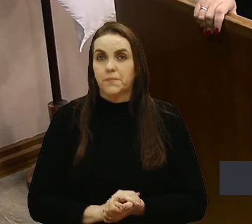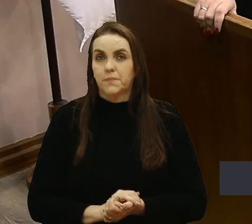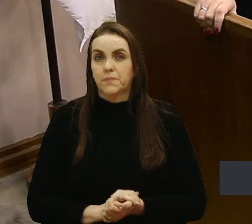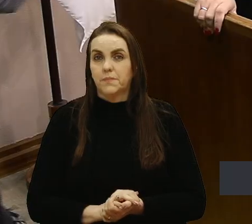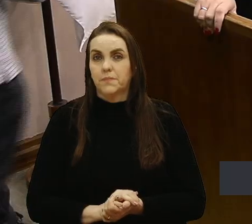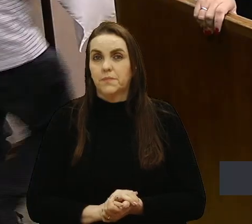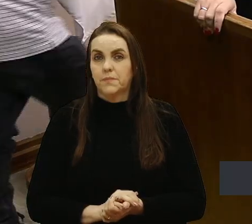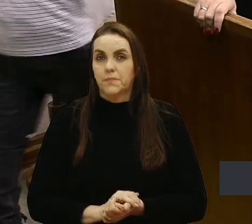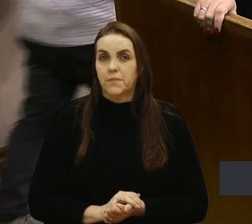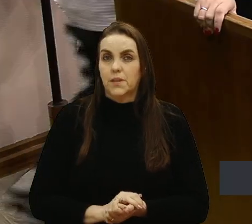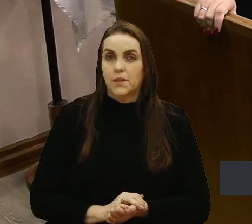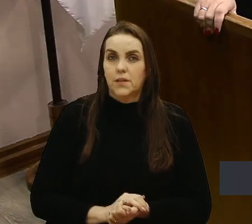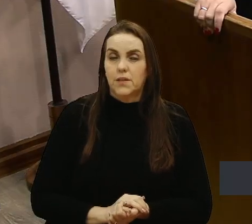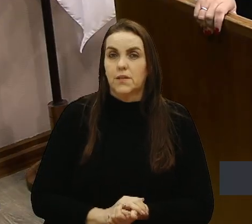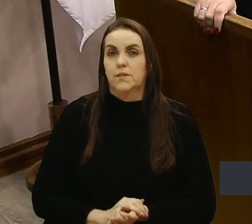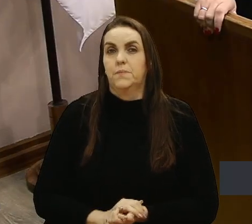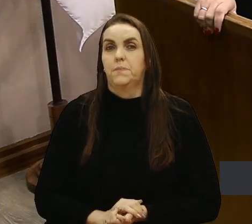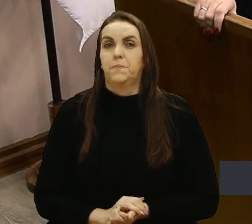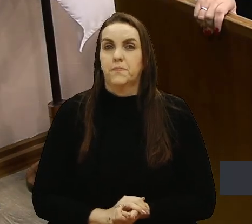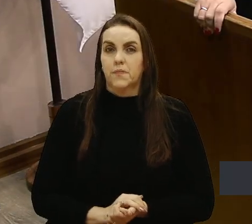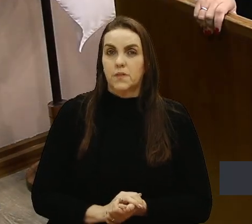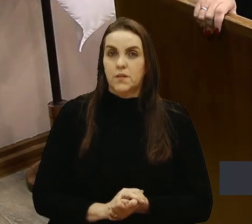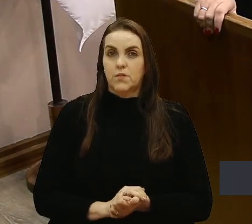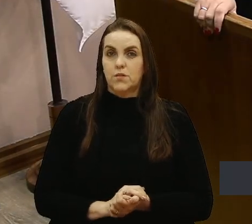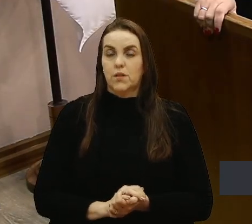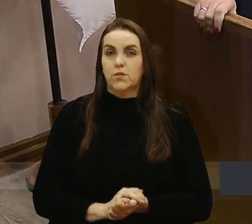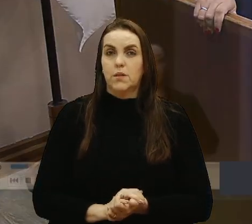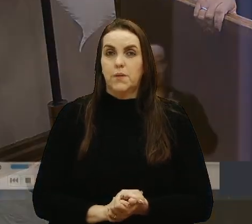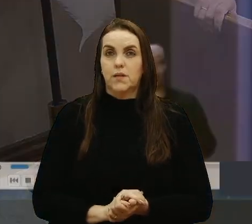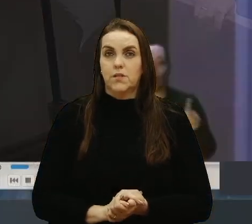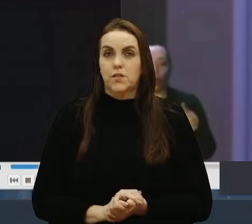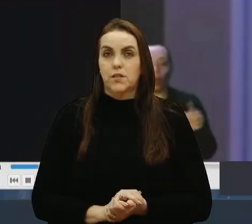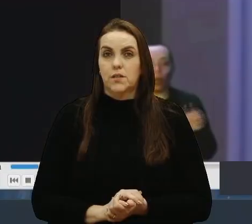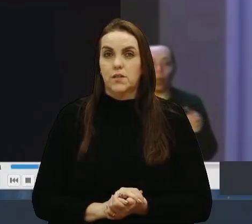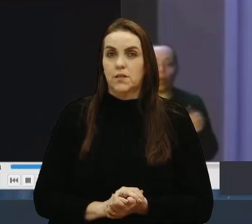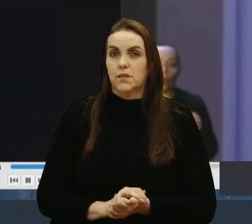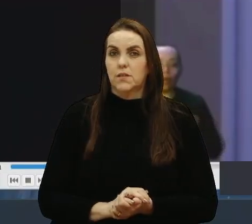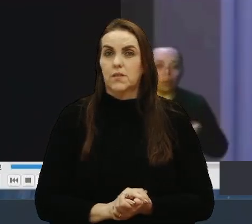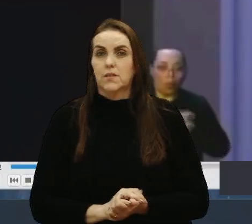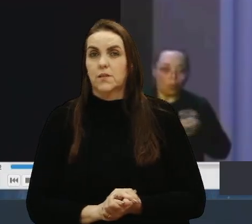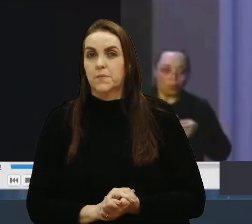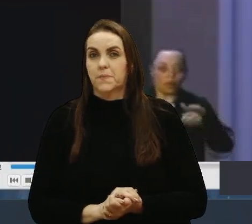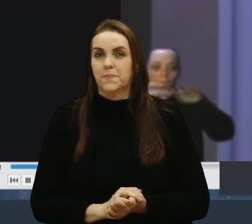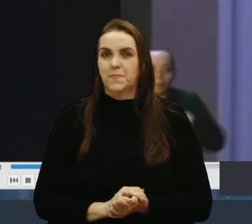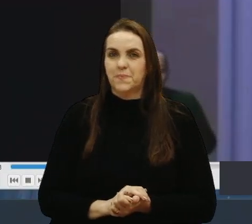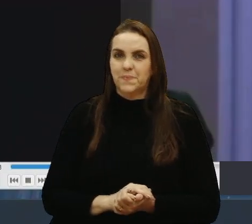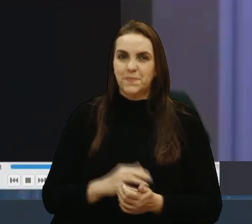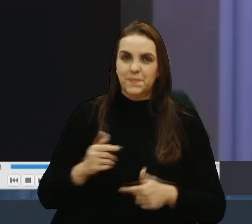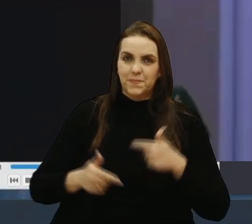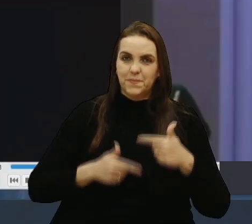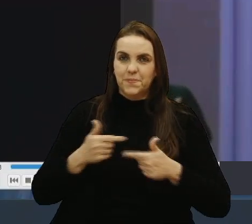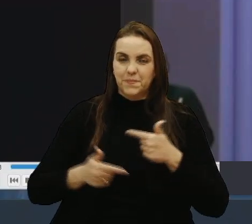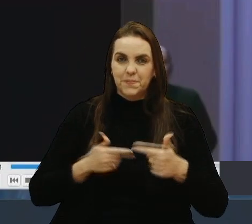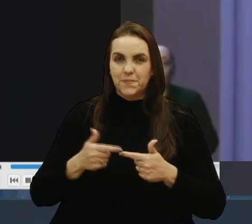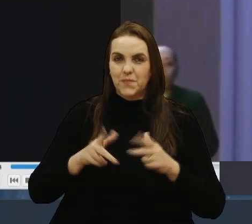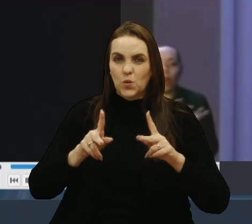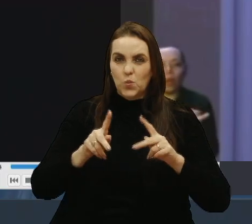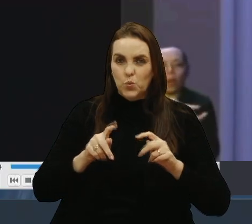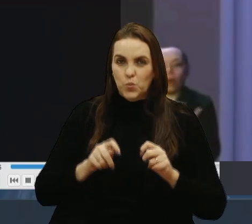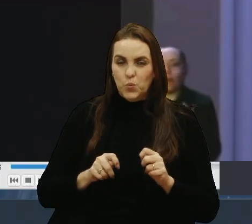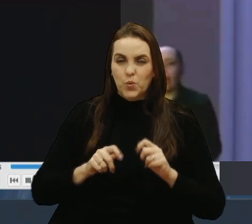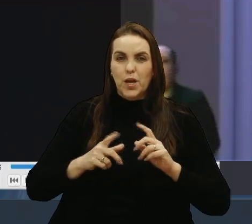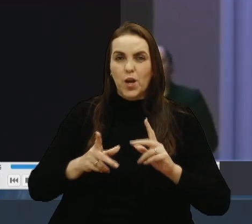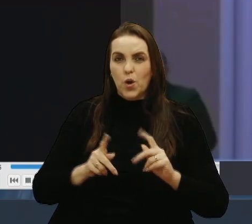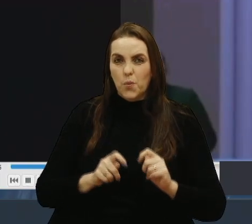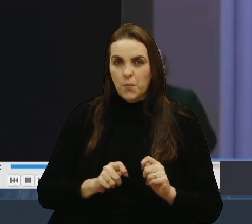Seu Adilode Domênico, num debate. Trabalhamos o enxugamento da máquina, economizamos, baixamos impostos, nós fizemos uma série de